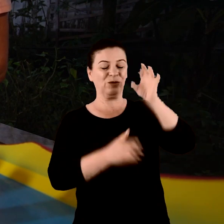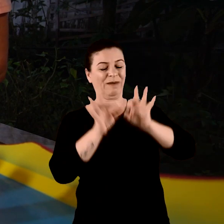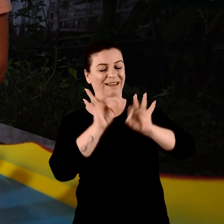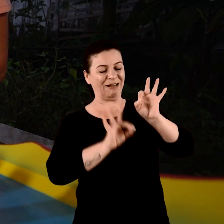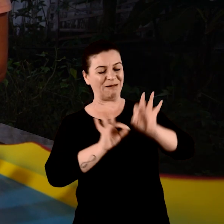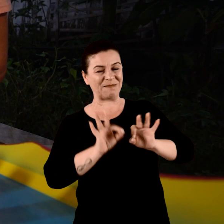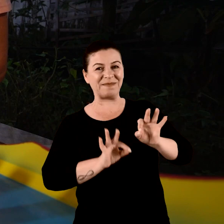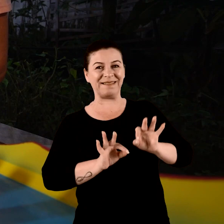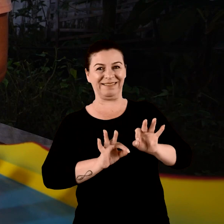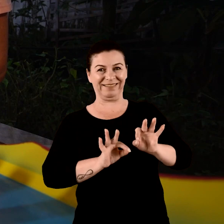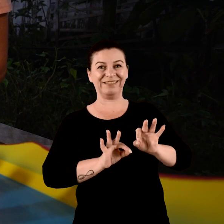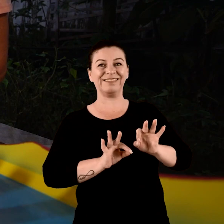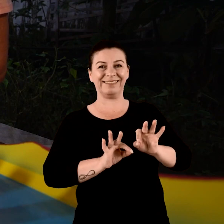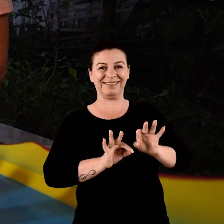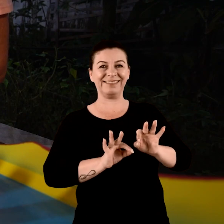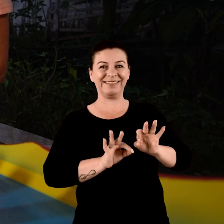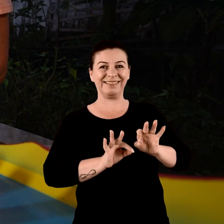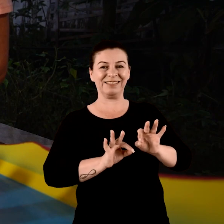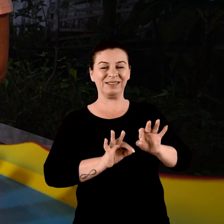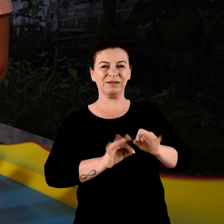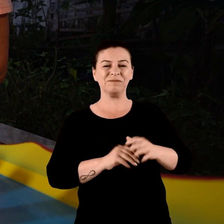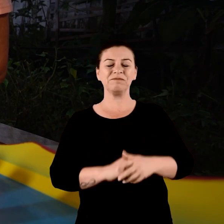santo. Estou arrumando esse santo.